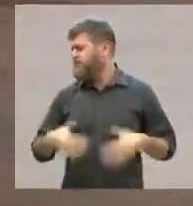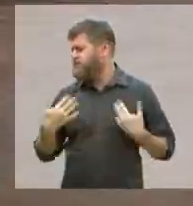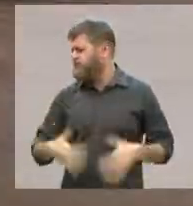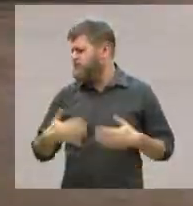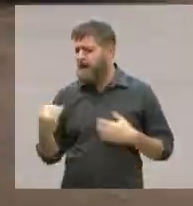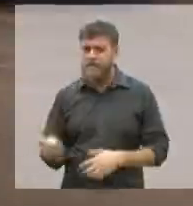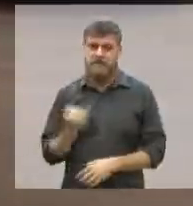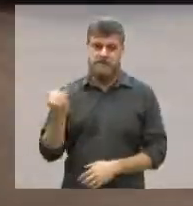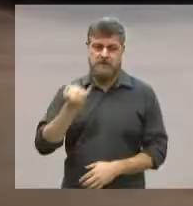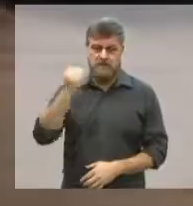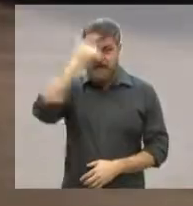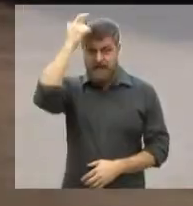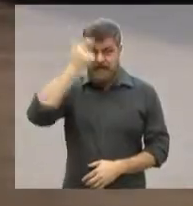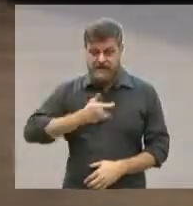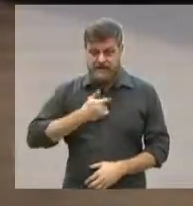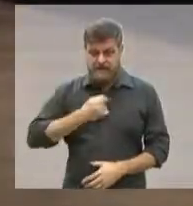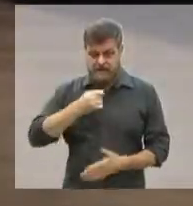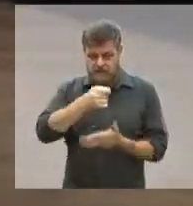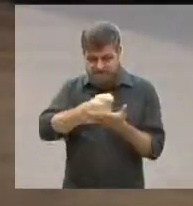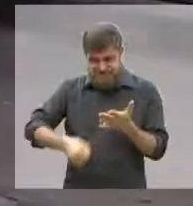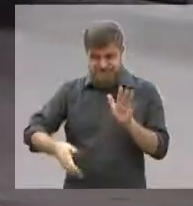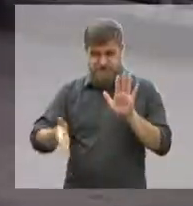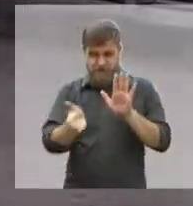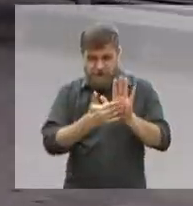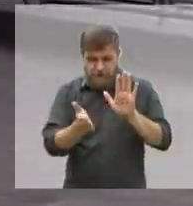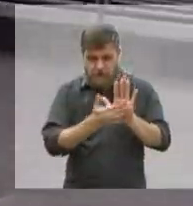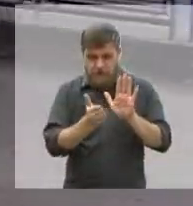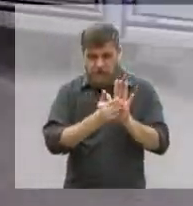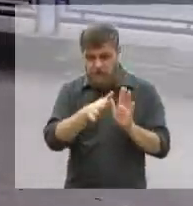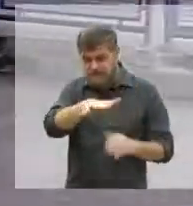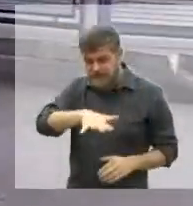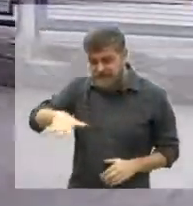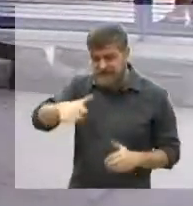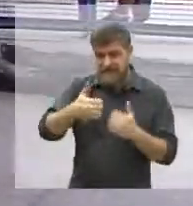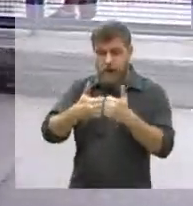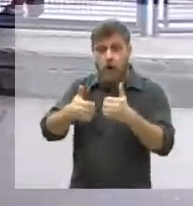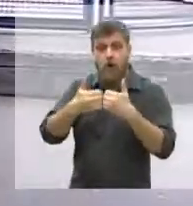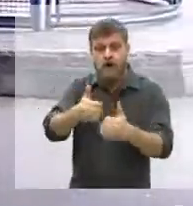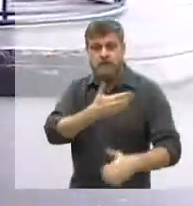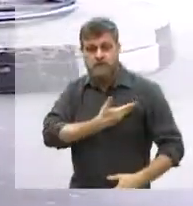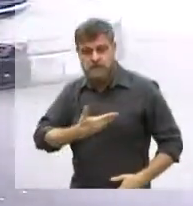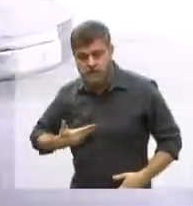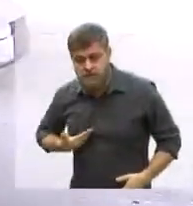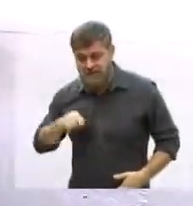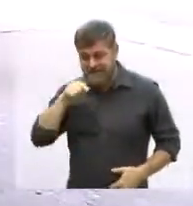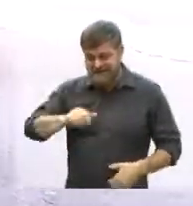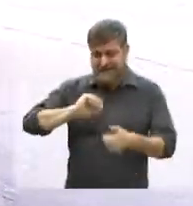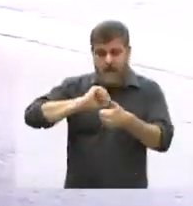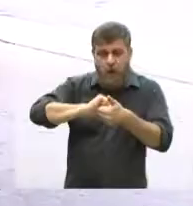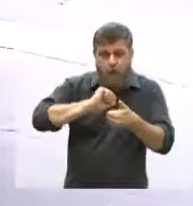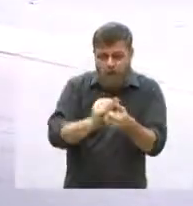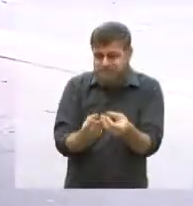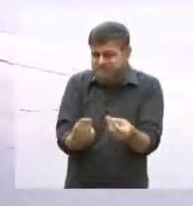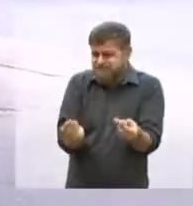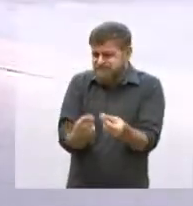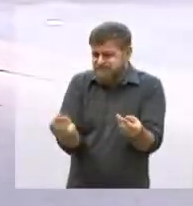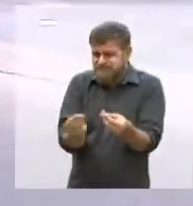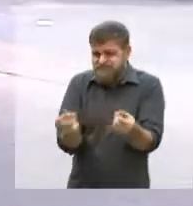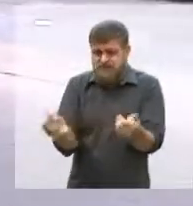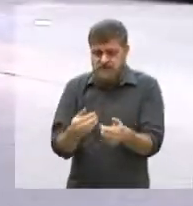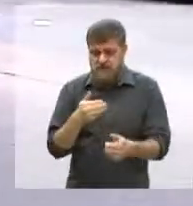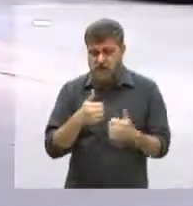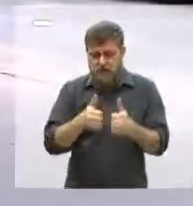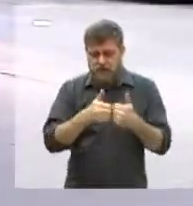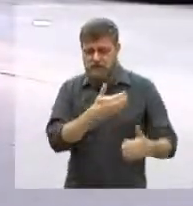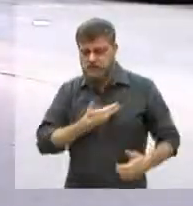muito importante. Eu sou autor de várias iniciativas aqui no sentido de ampliar e qualificar o acesso ao transporte público na cidade. A gente